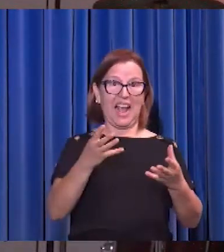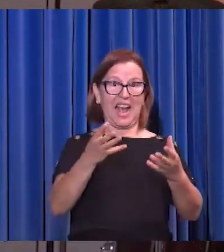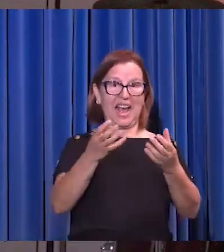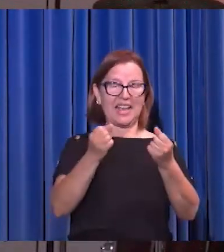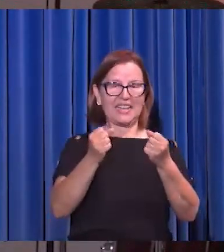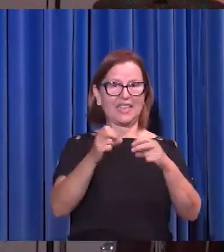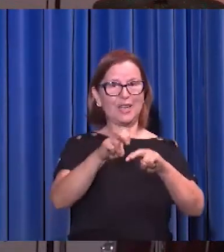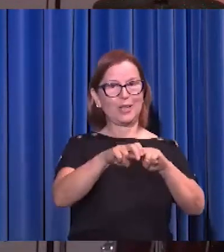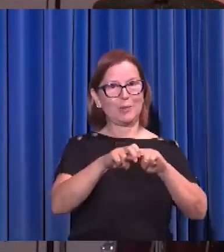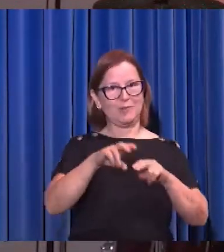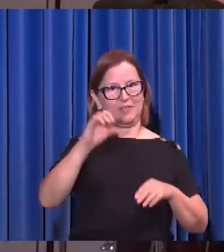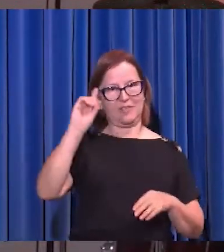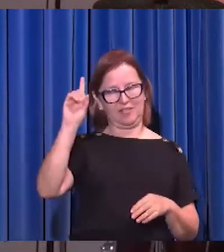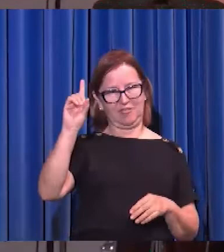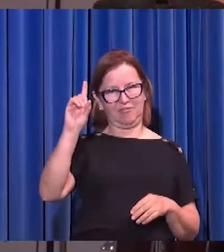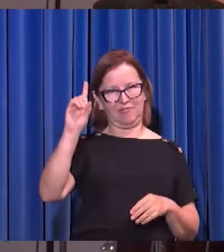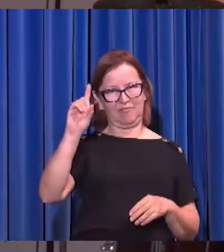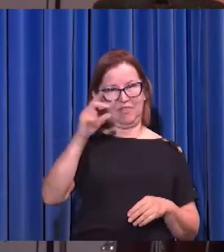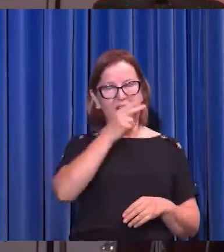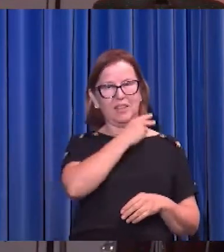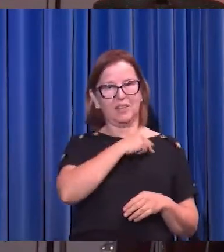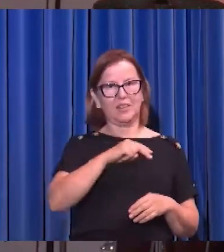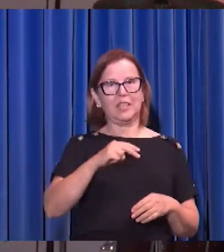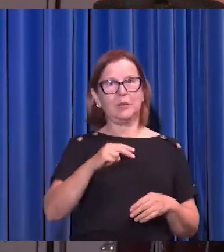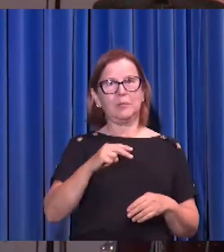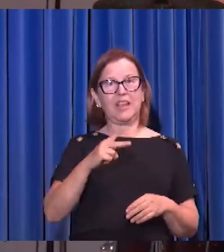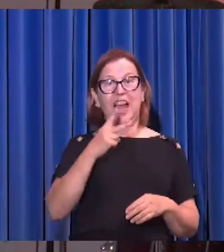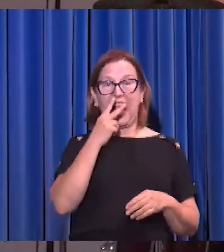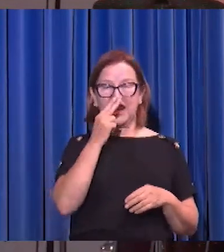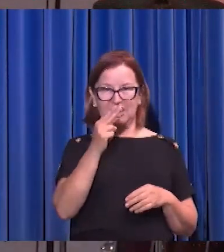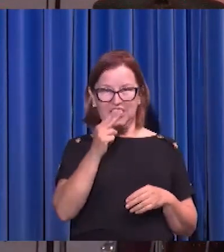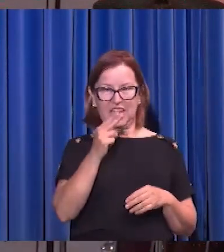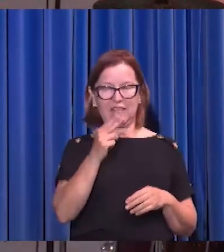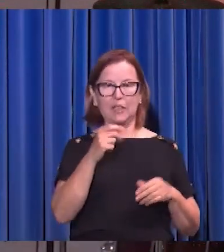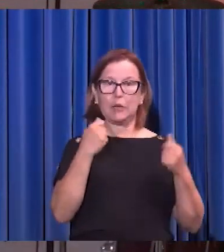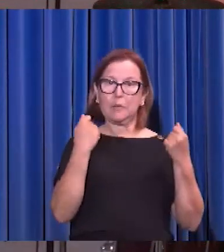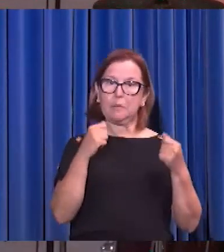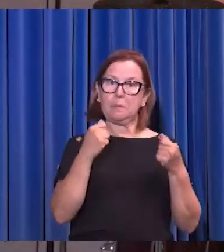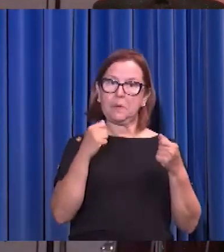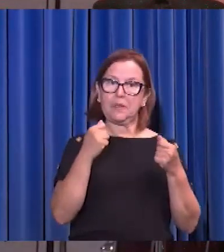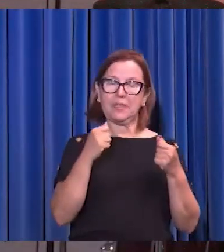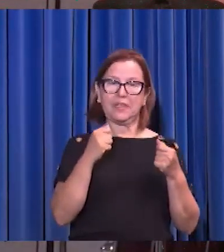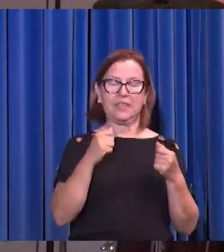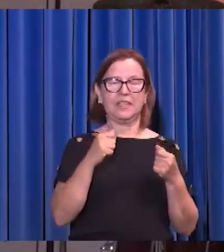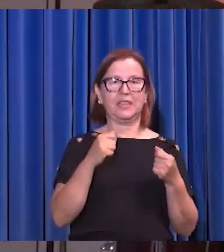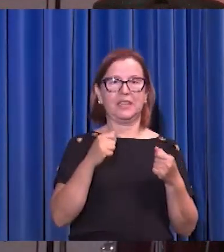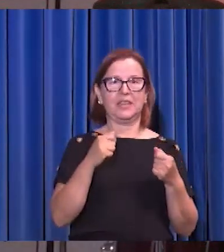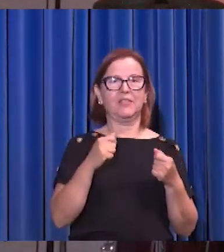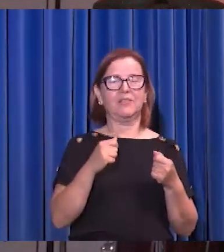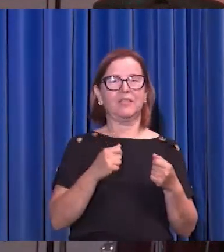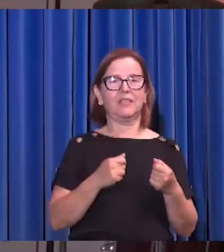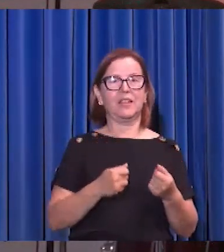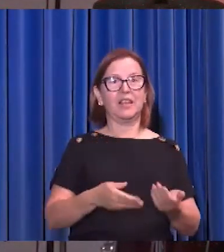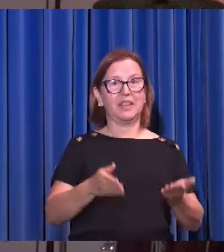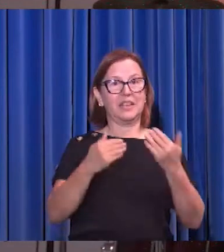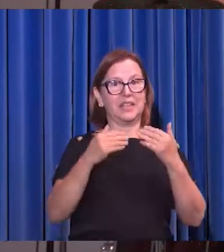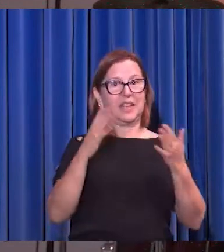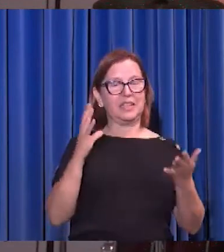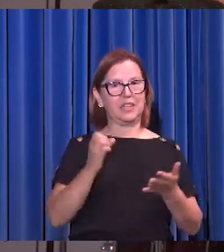desenvolver a sua própria salvação através da obediência à lei de Moisés. Por isso era tão difícil para